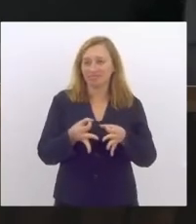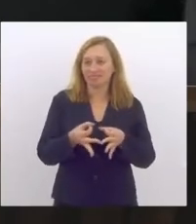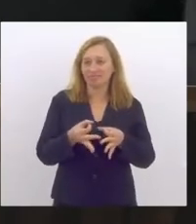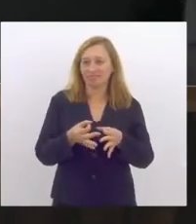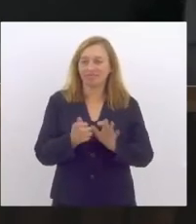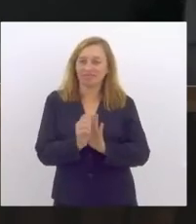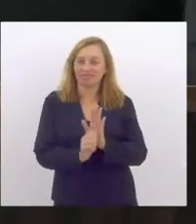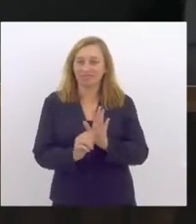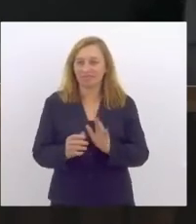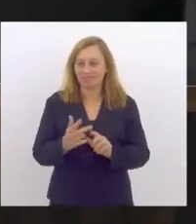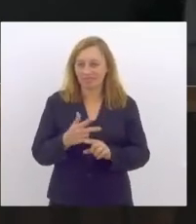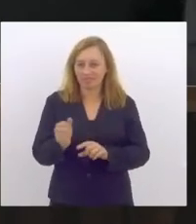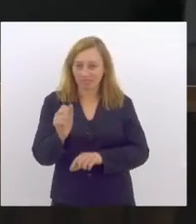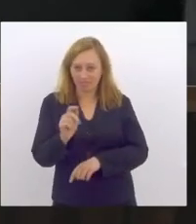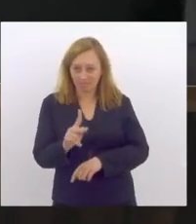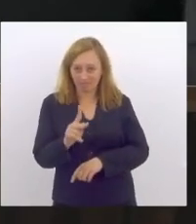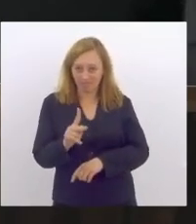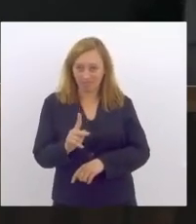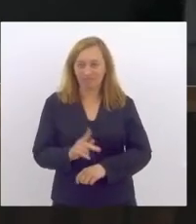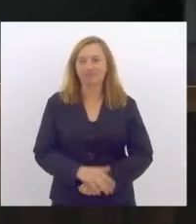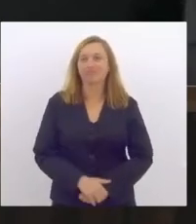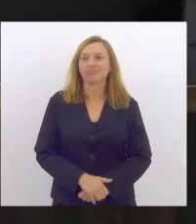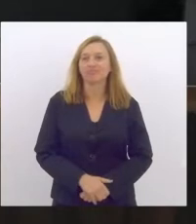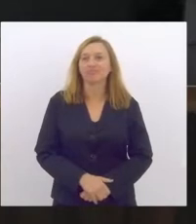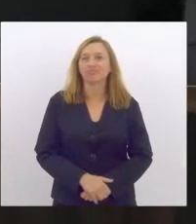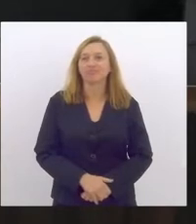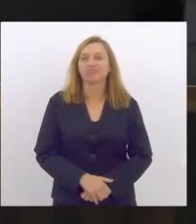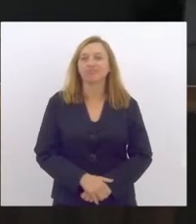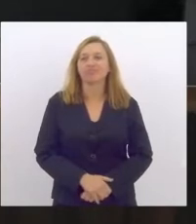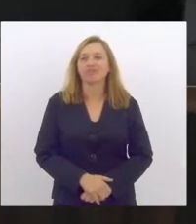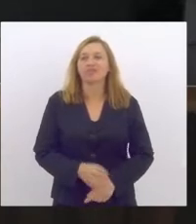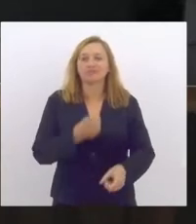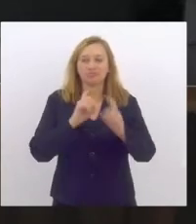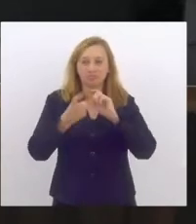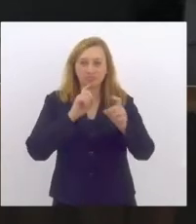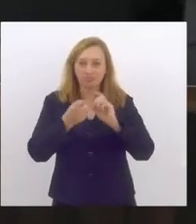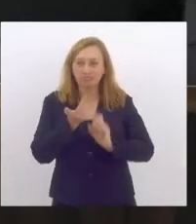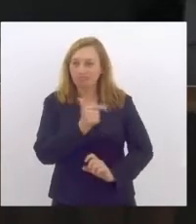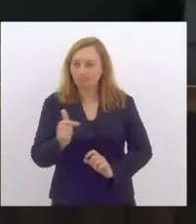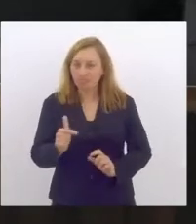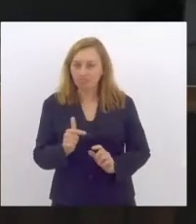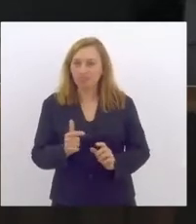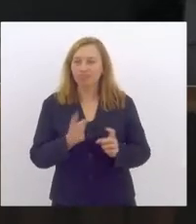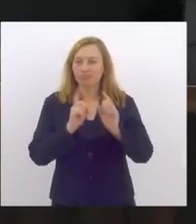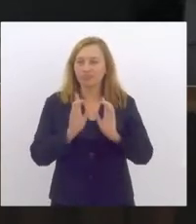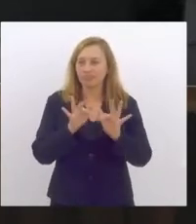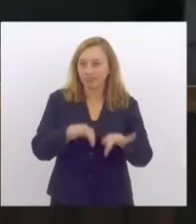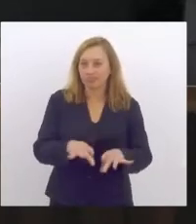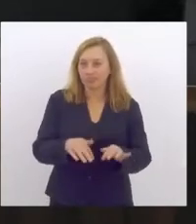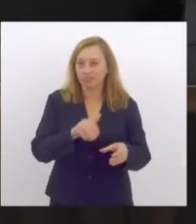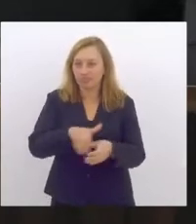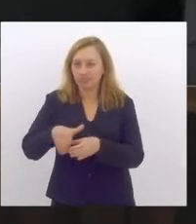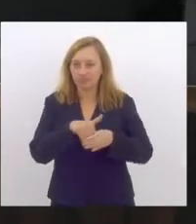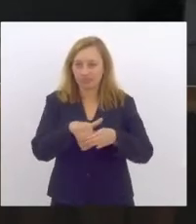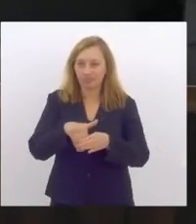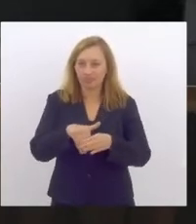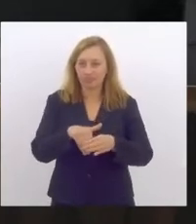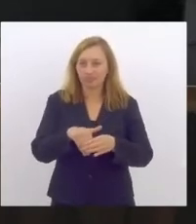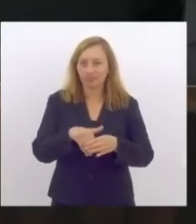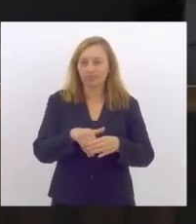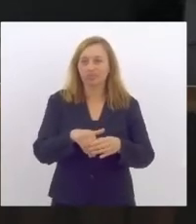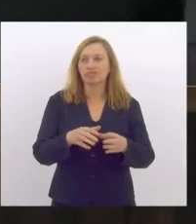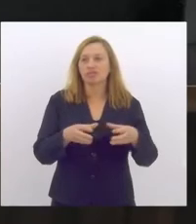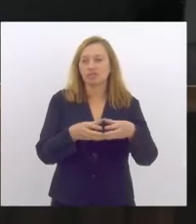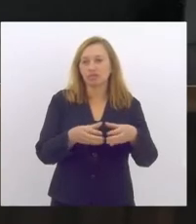redação do vencido. Ok? Com os pareceres emitidos em discussão, não havendo que querer discutir, encerra a discussão. Em votação, o parecer